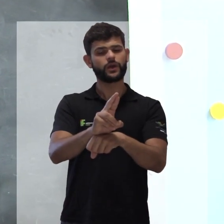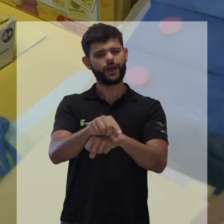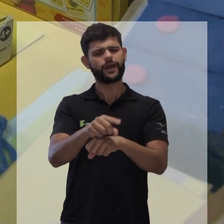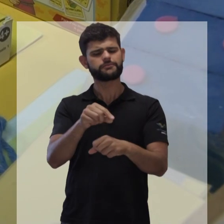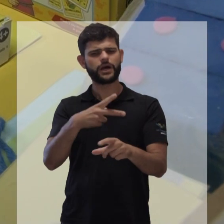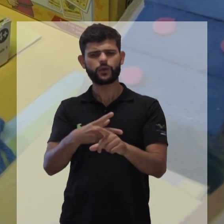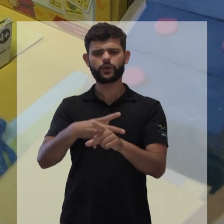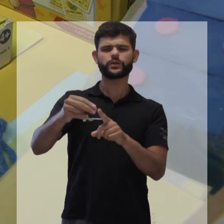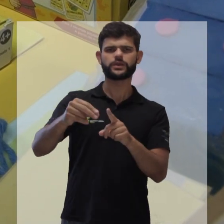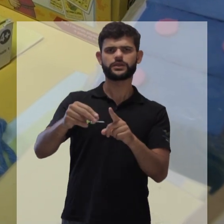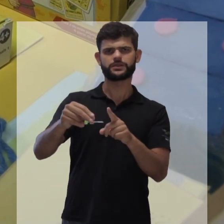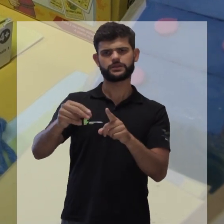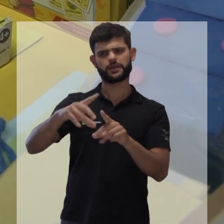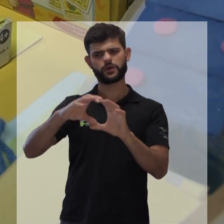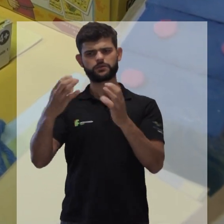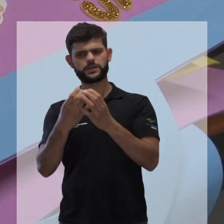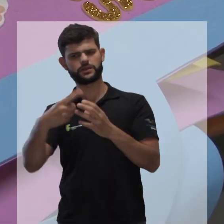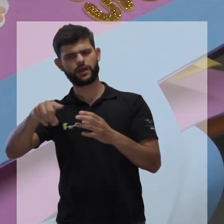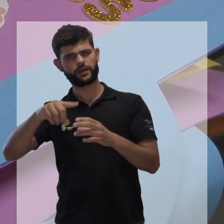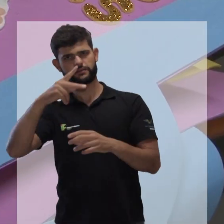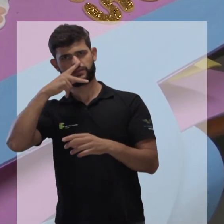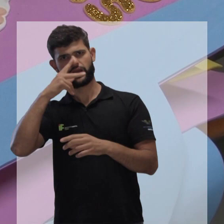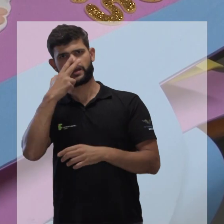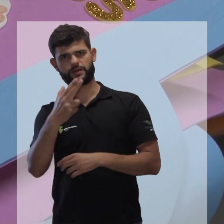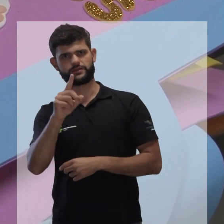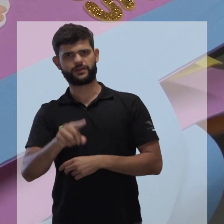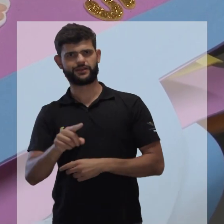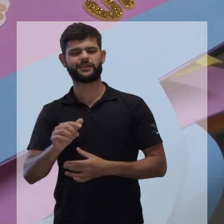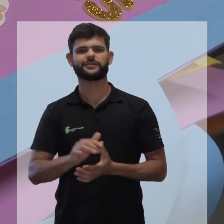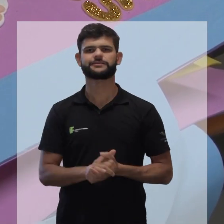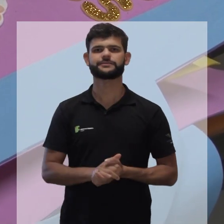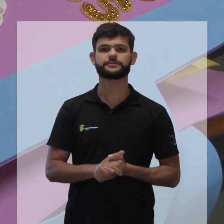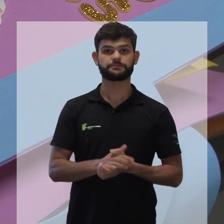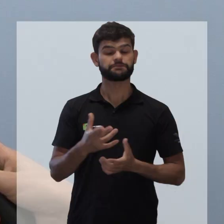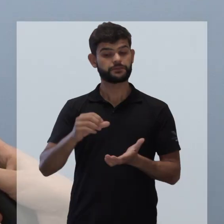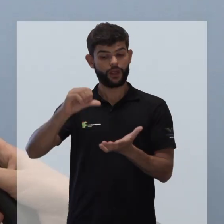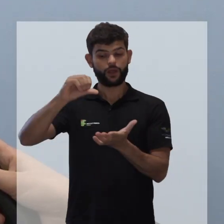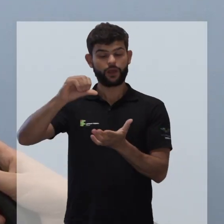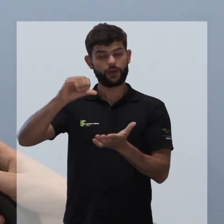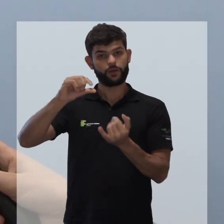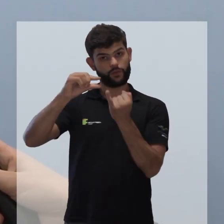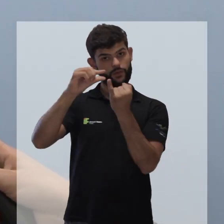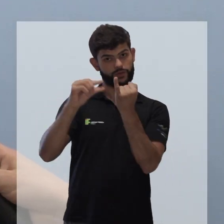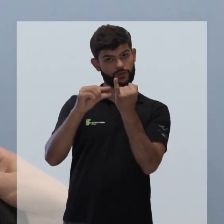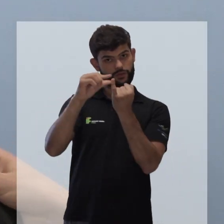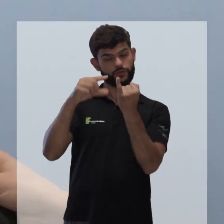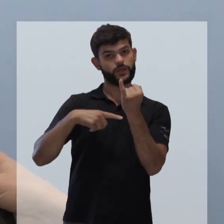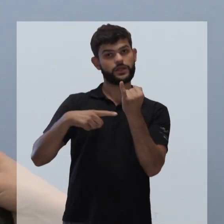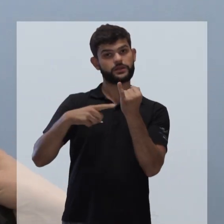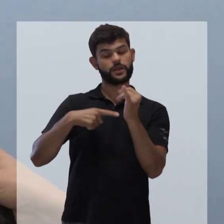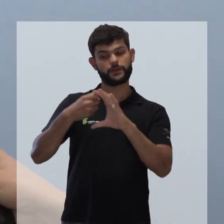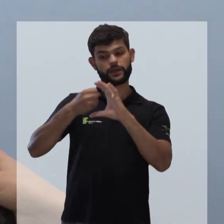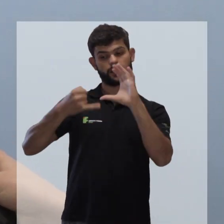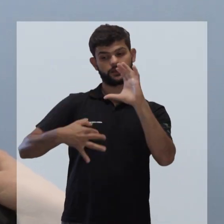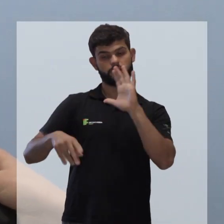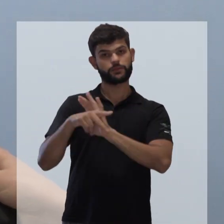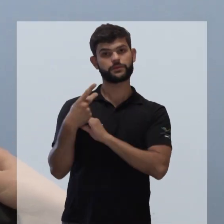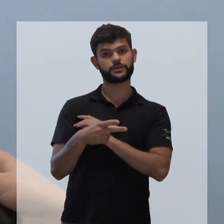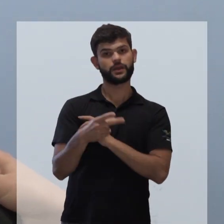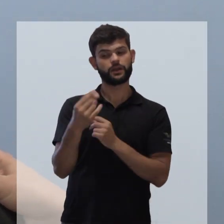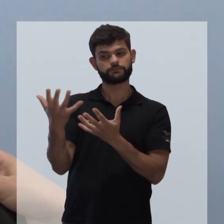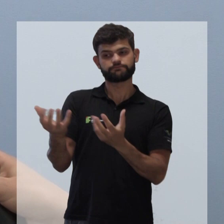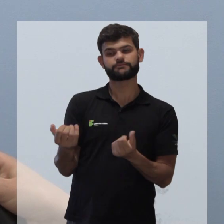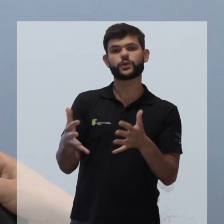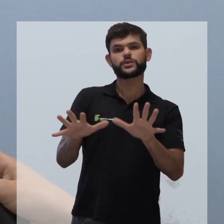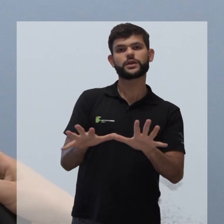multifuncionais é vista como uma conquista pela comunidade do Campus Pinhais. O Instituto tem uma característica própria de